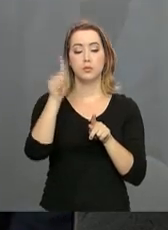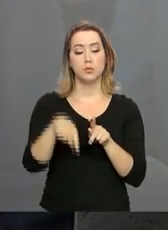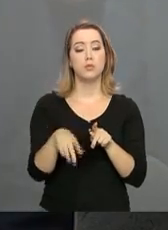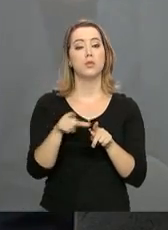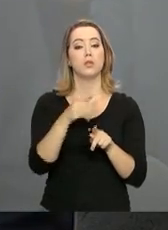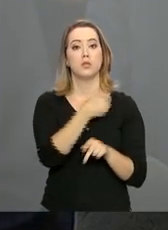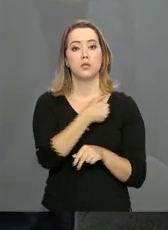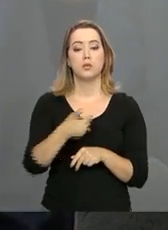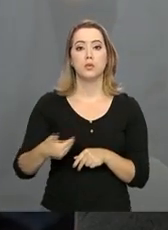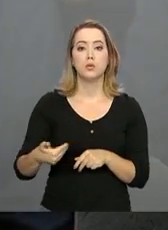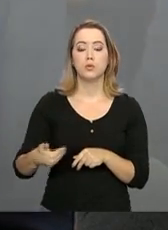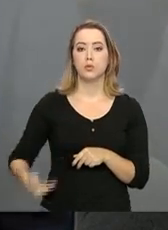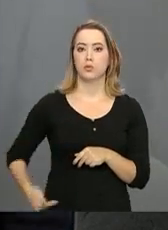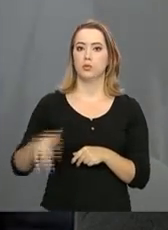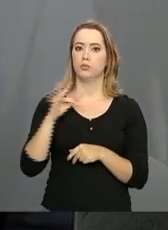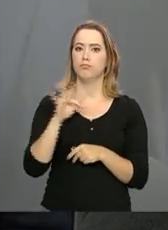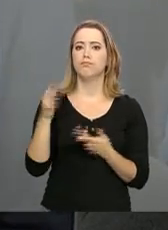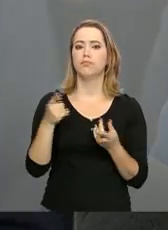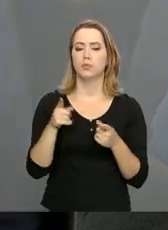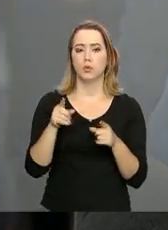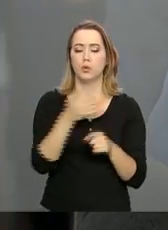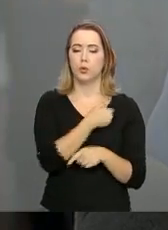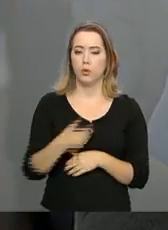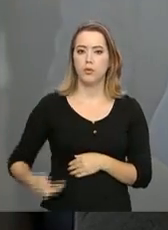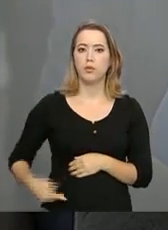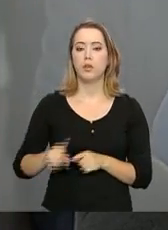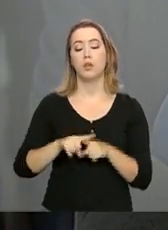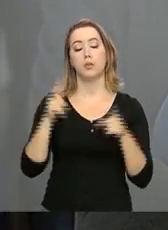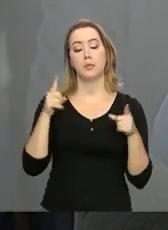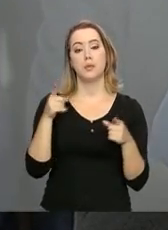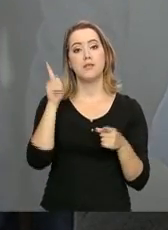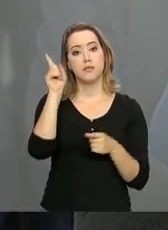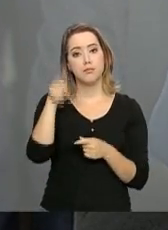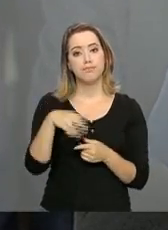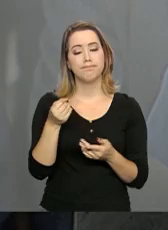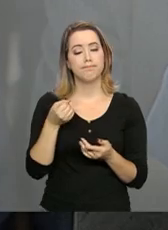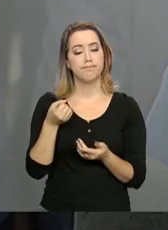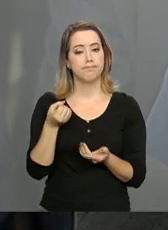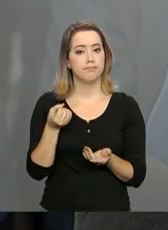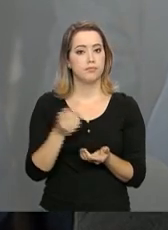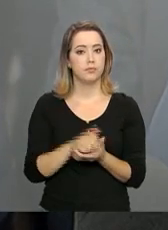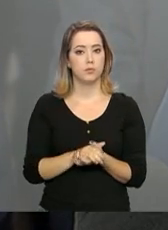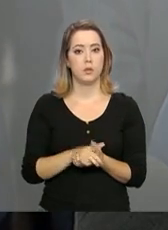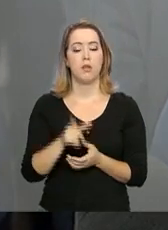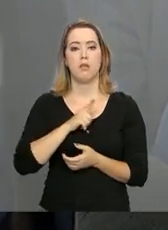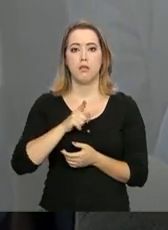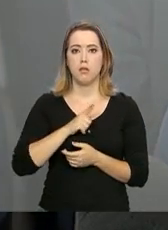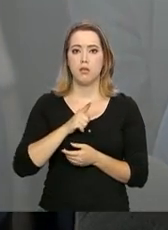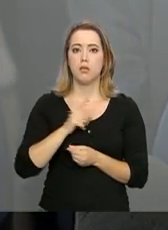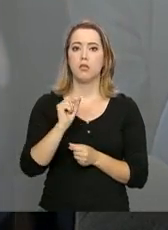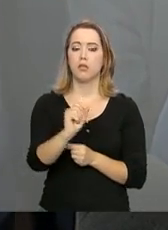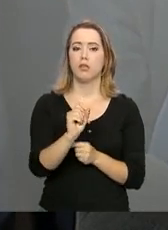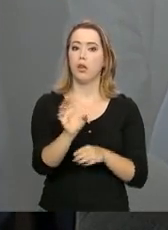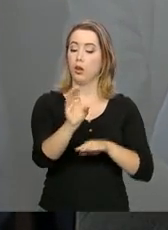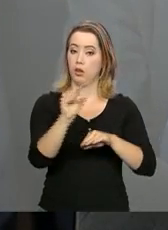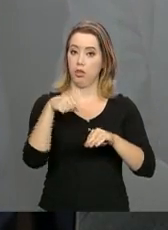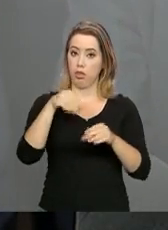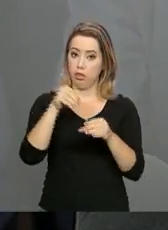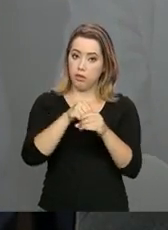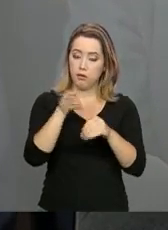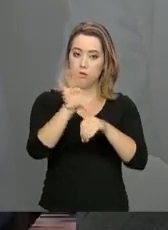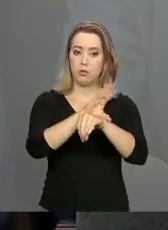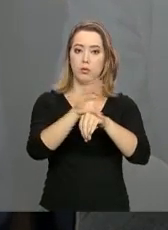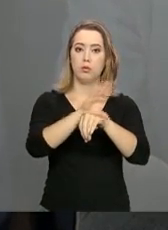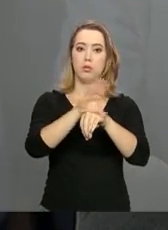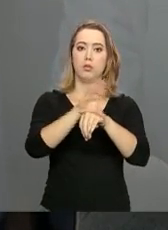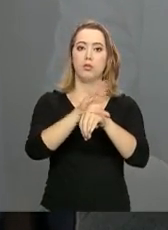Estado, mas evidentemente que tem uma disposição constitucional, lembrada